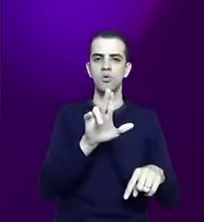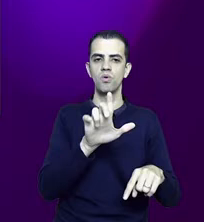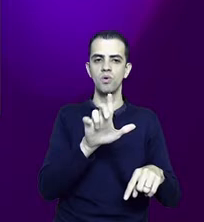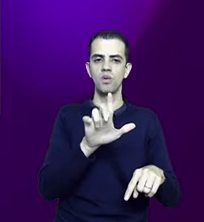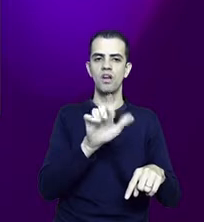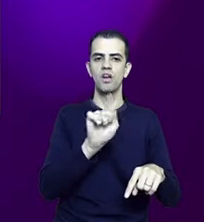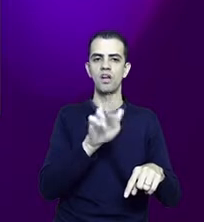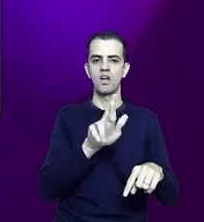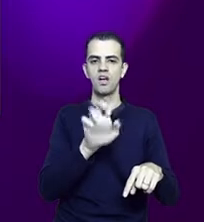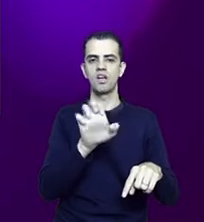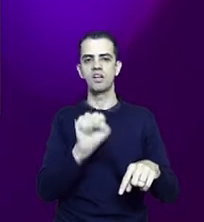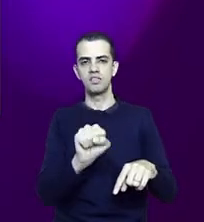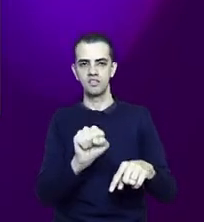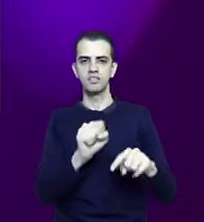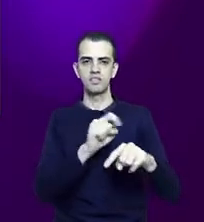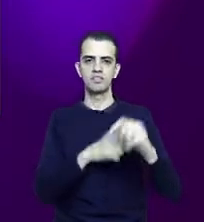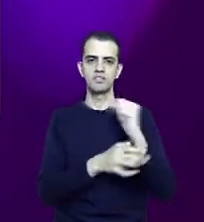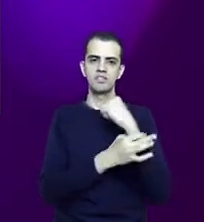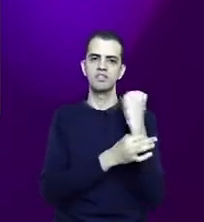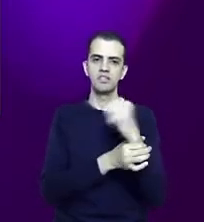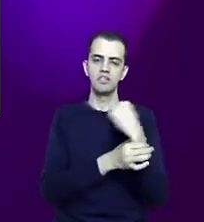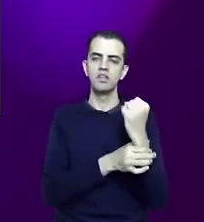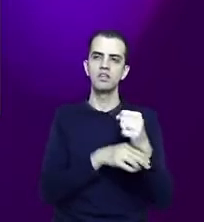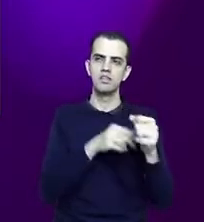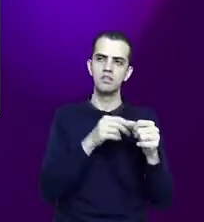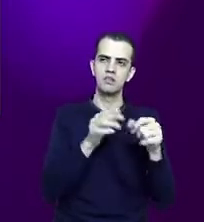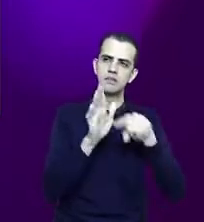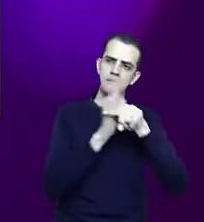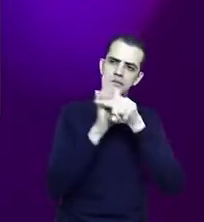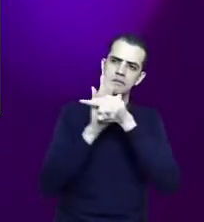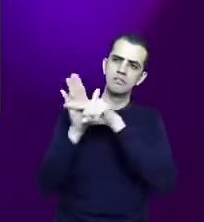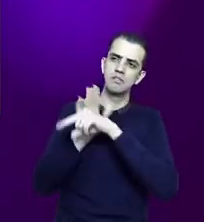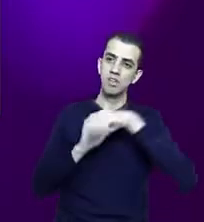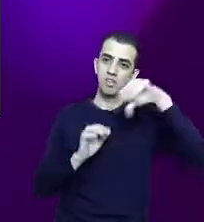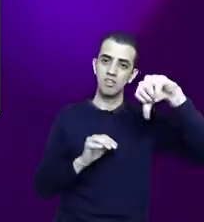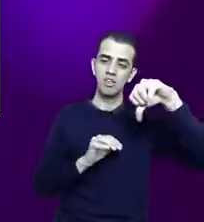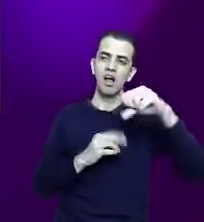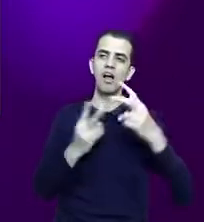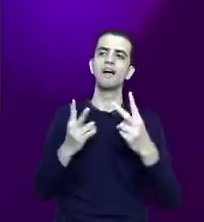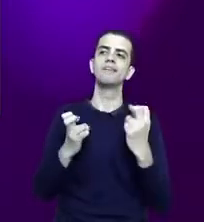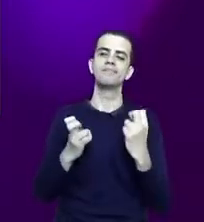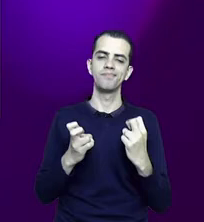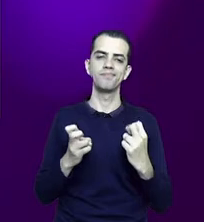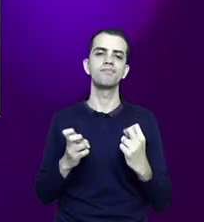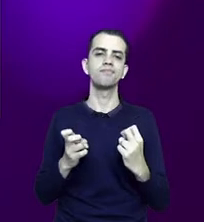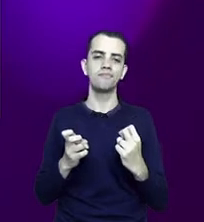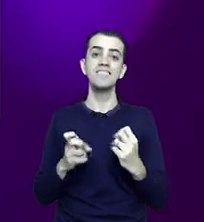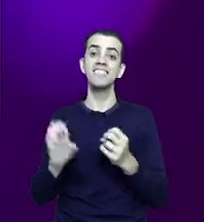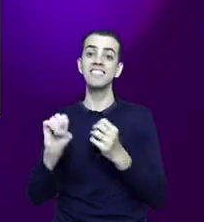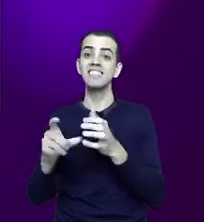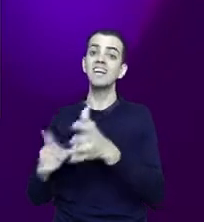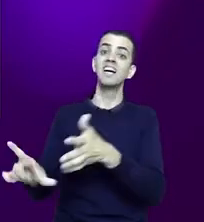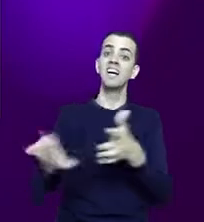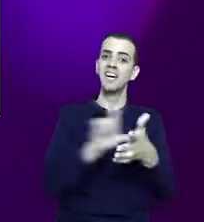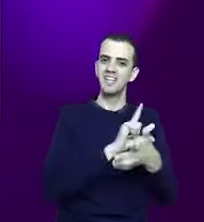realmente esse método de tratamento com planejamento pré-operatório e realização da cirurgia